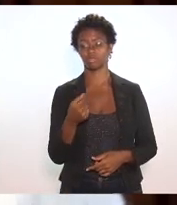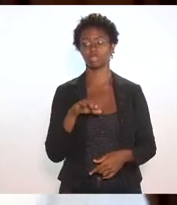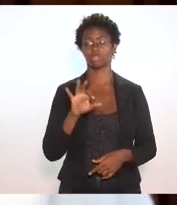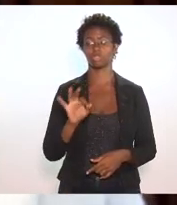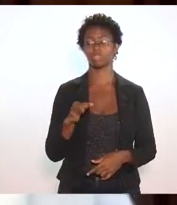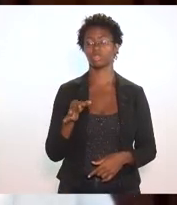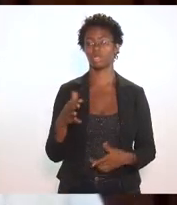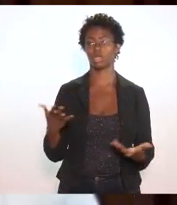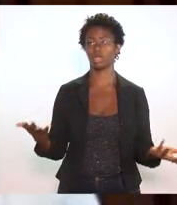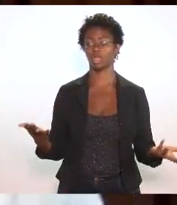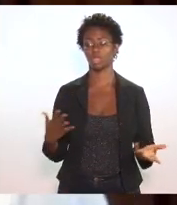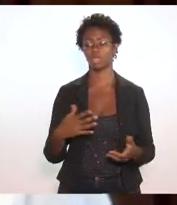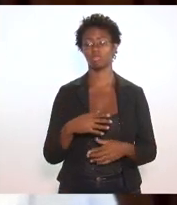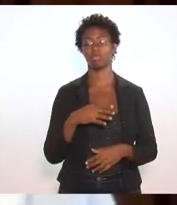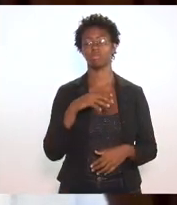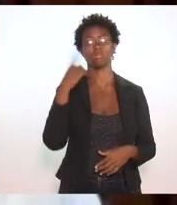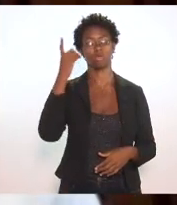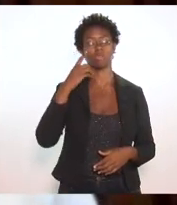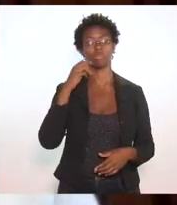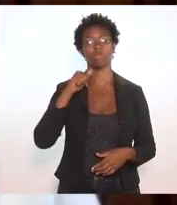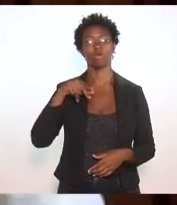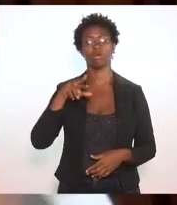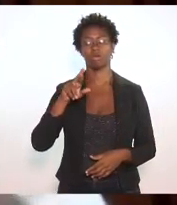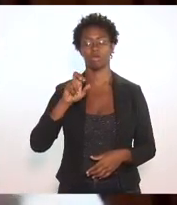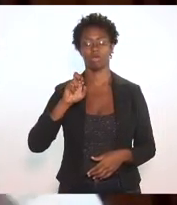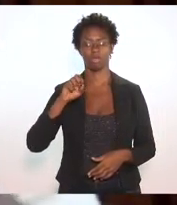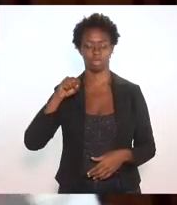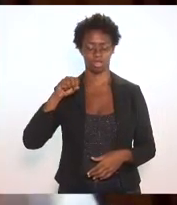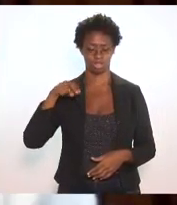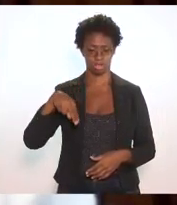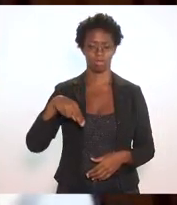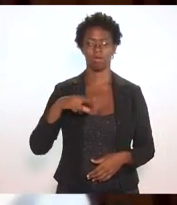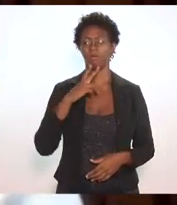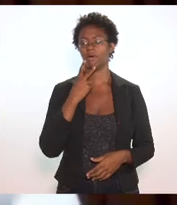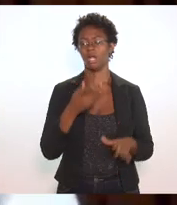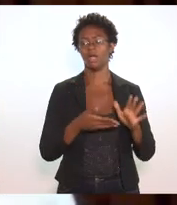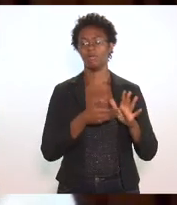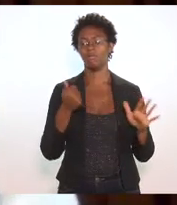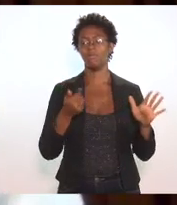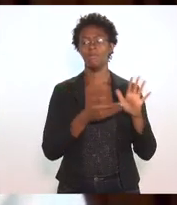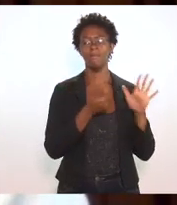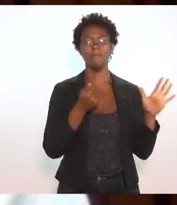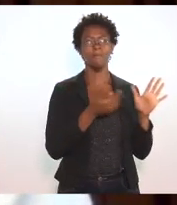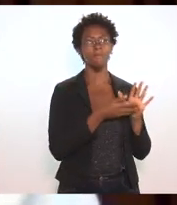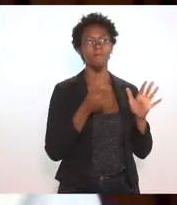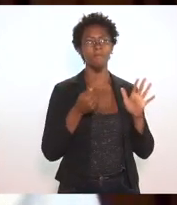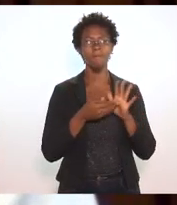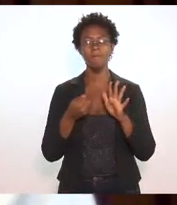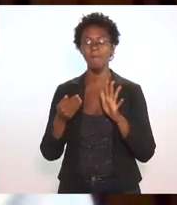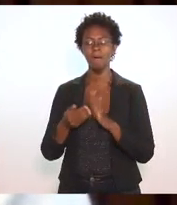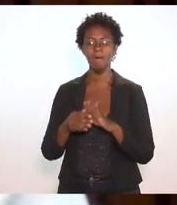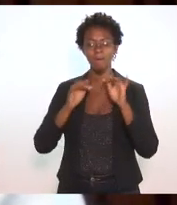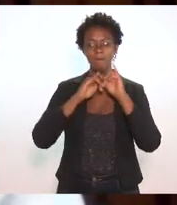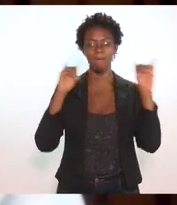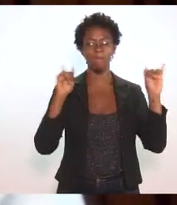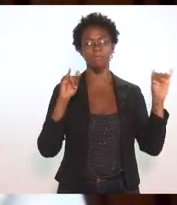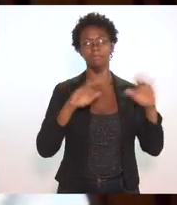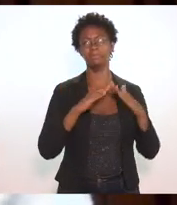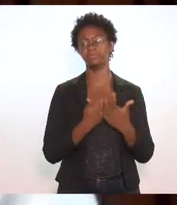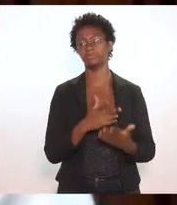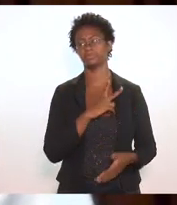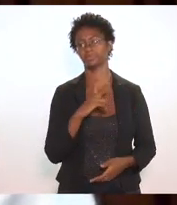emenda 20, o deputado Anderson Moraes propõe a retirada da campanha nas privadas, nas escolas